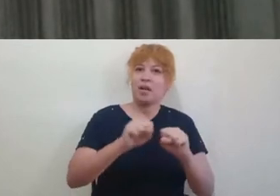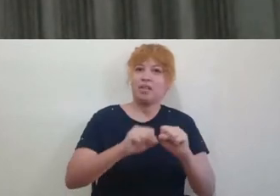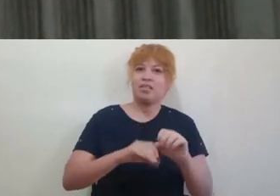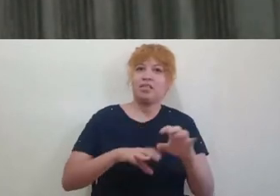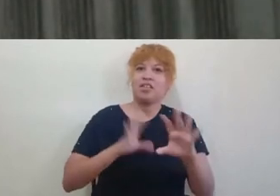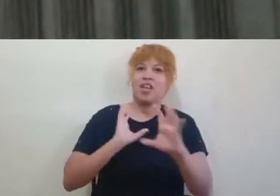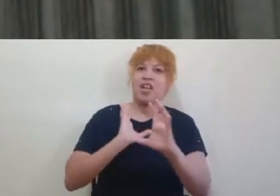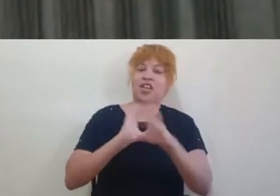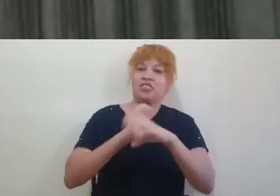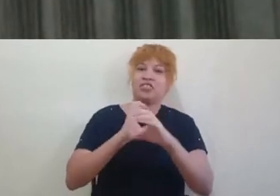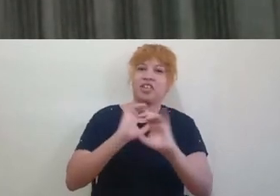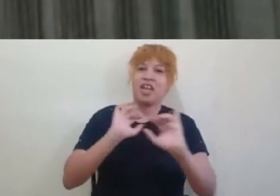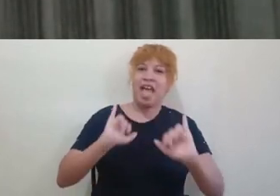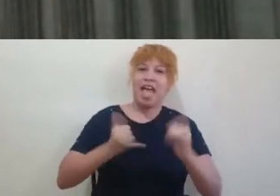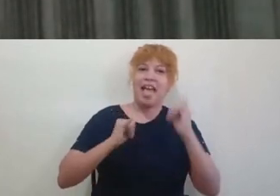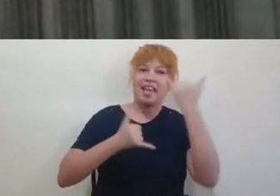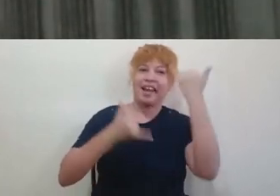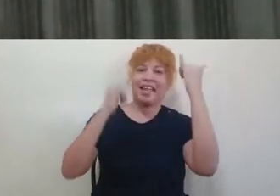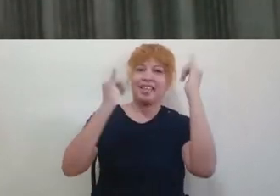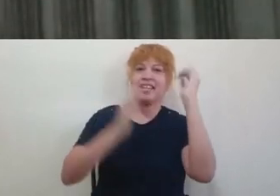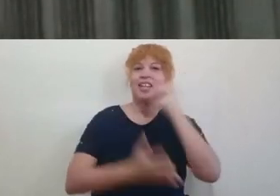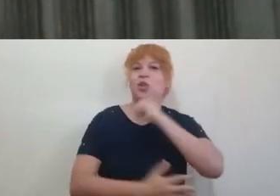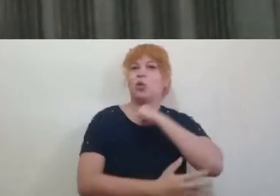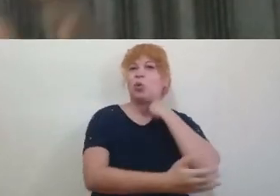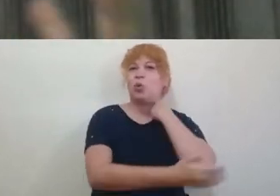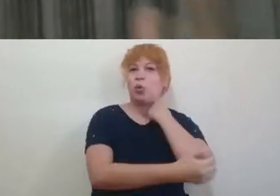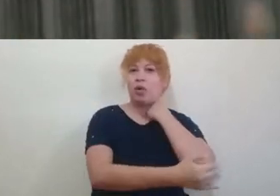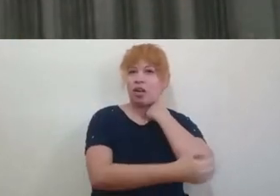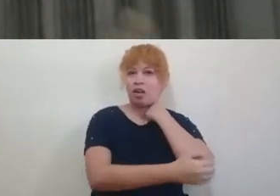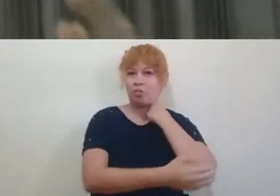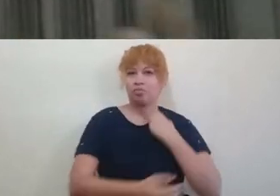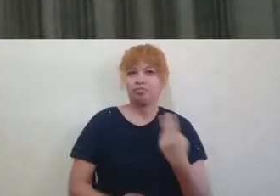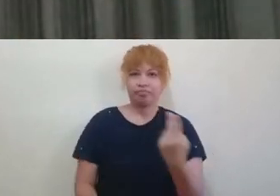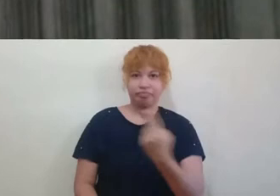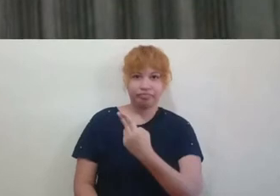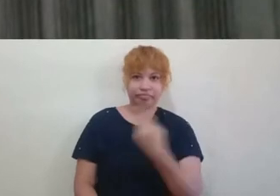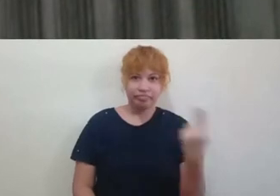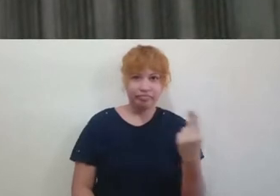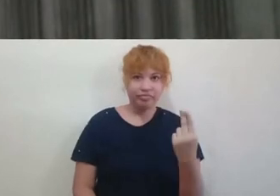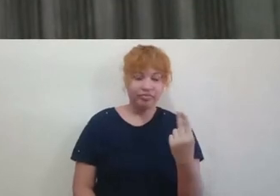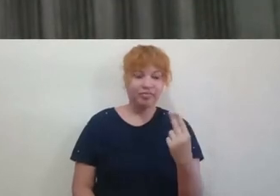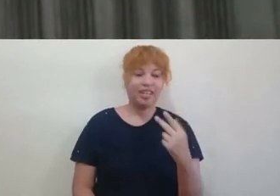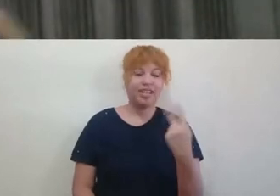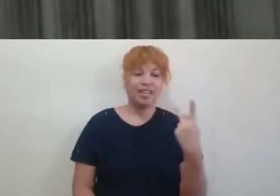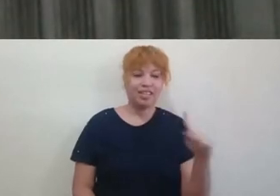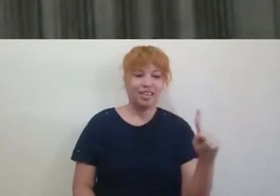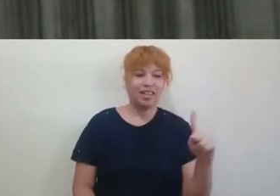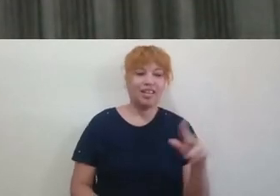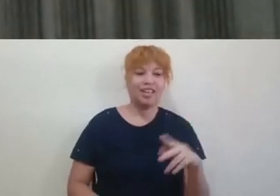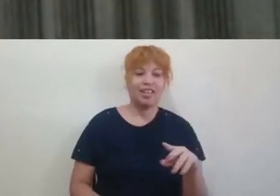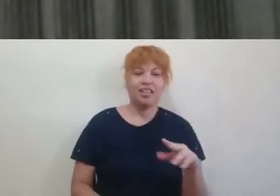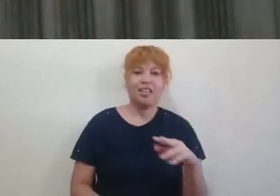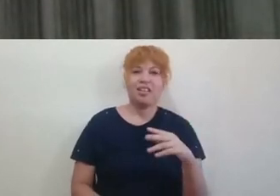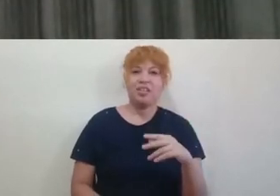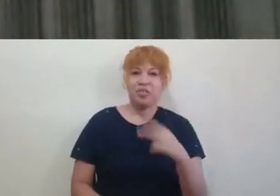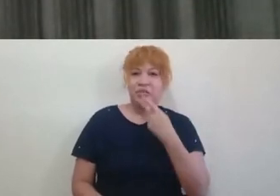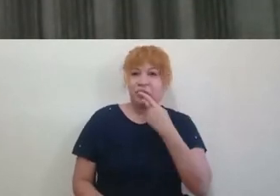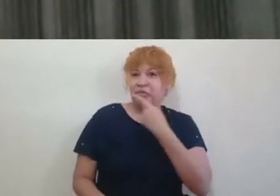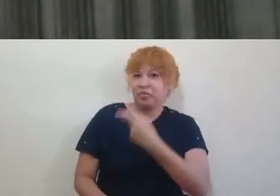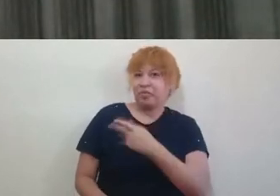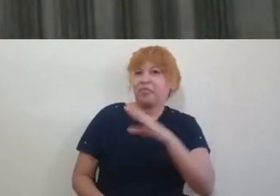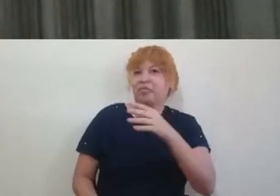Distância e Tecnologia, em nome do qual saúdo todos os formandos e formandas e demais discentes da